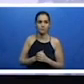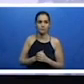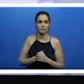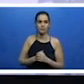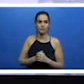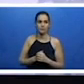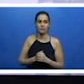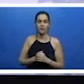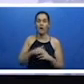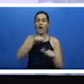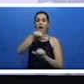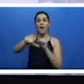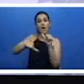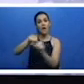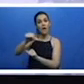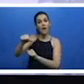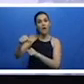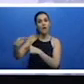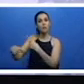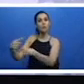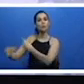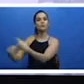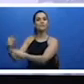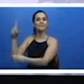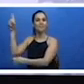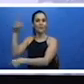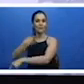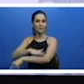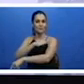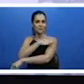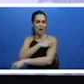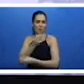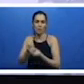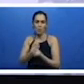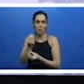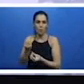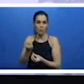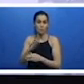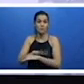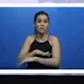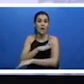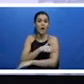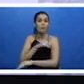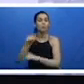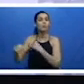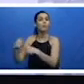Agora, a reprodução dos anfíbios. Nessa figura tem um exemplo, como exemplo, de sapos.